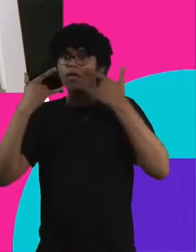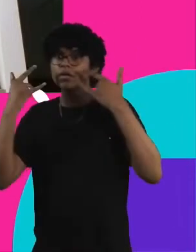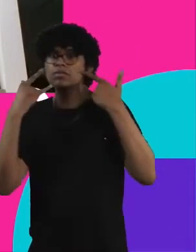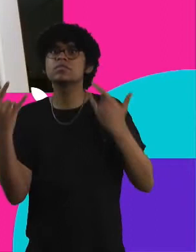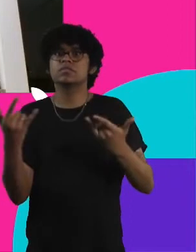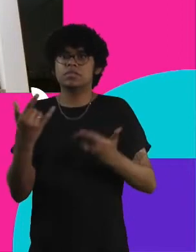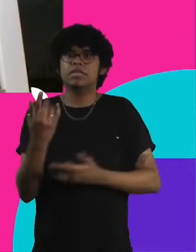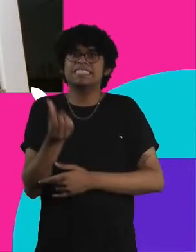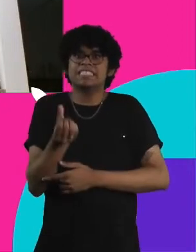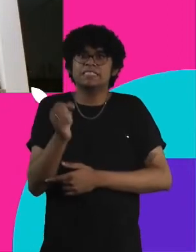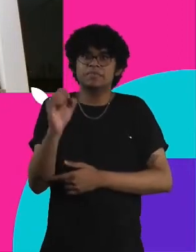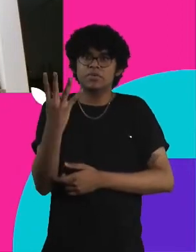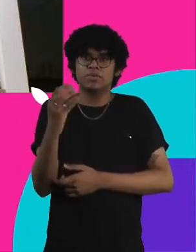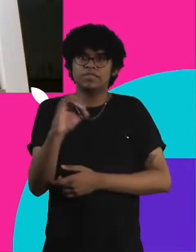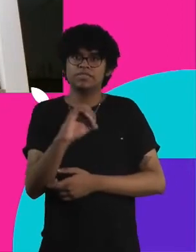e